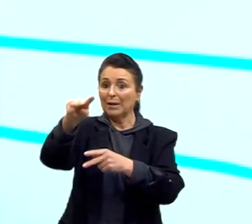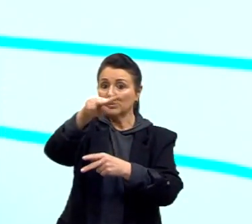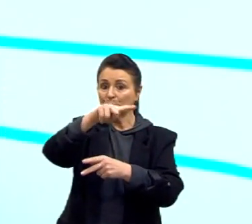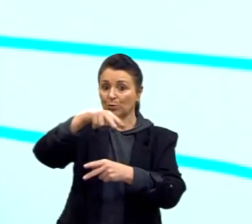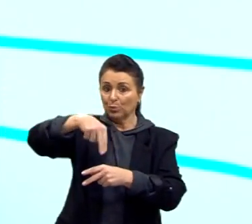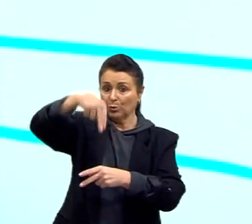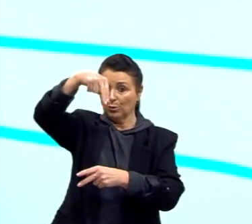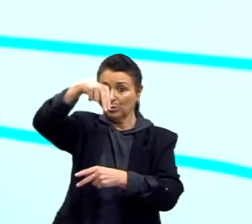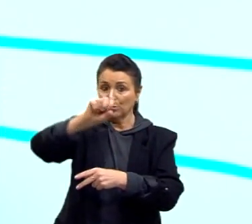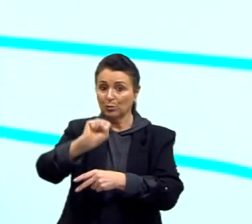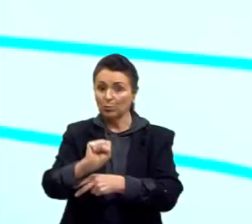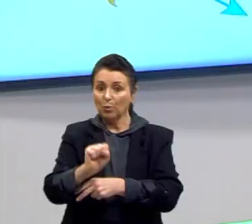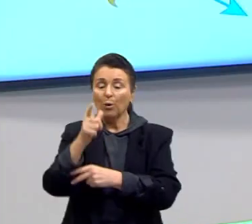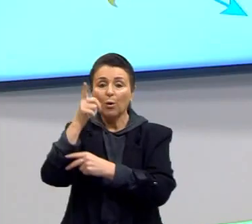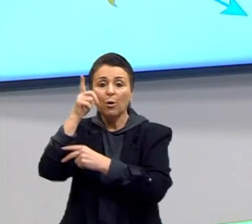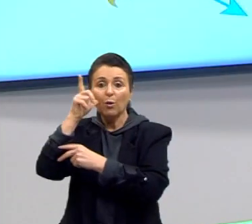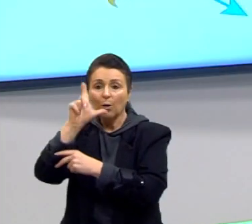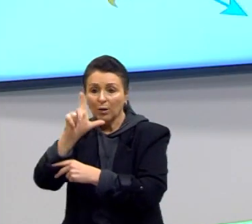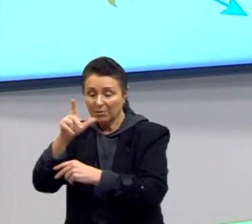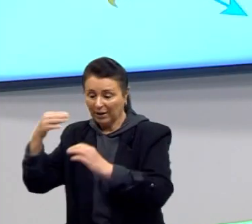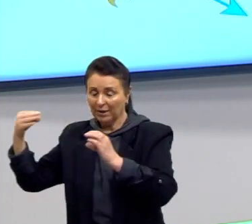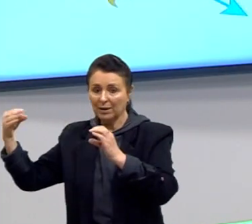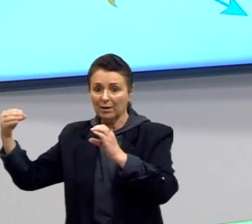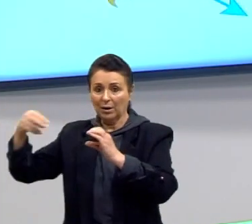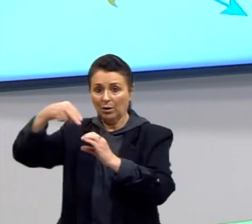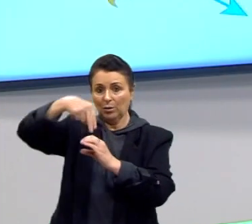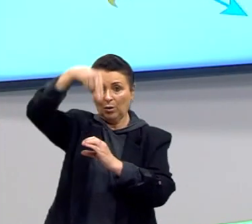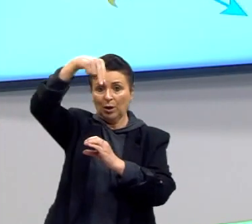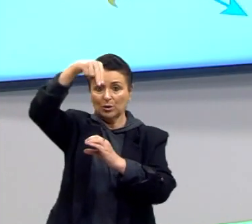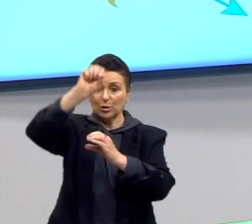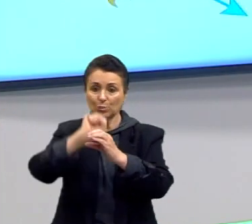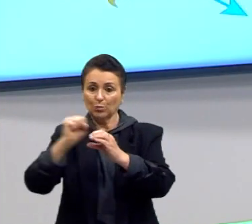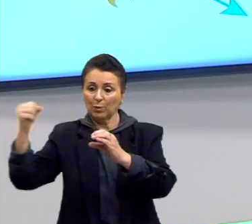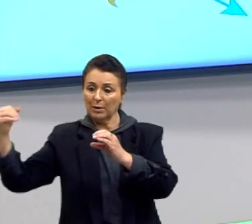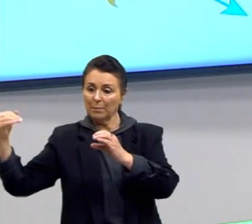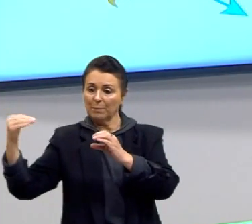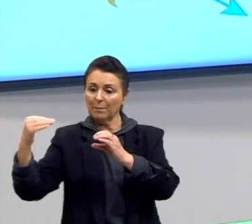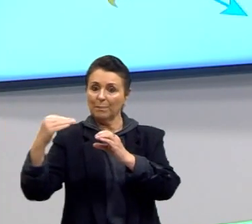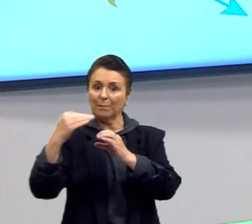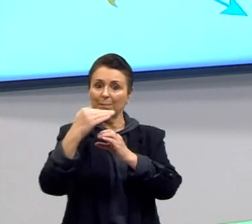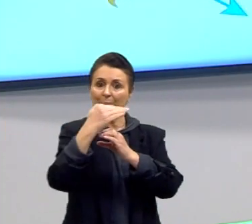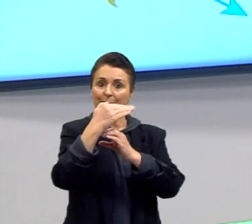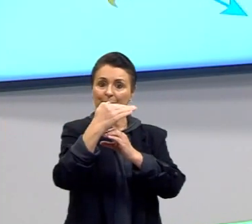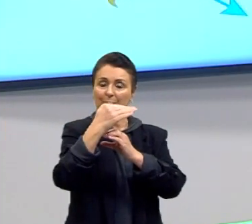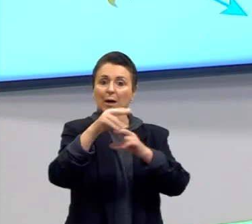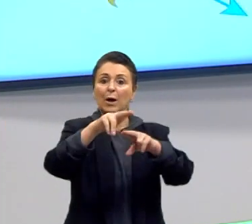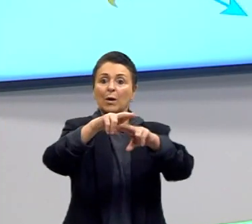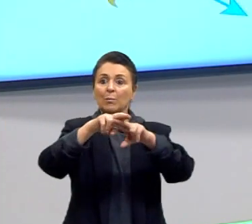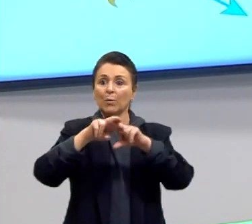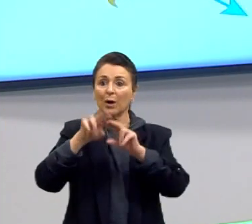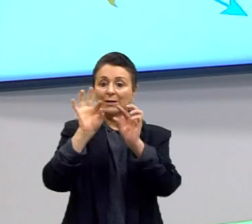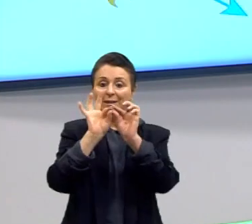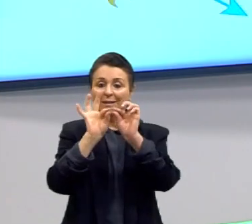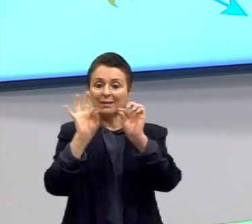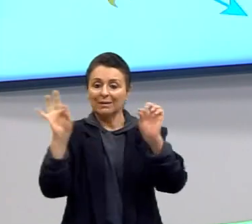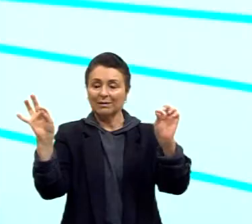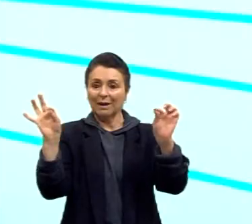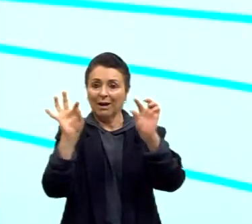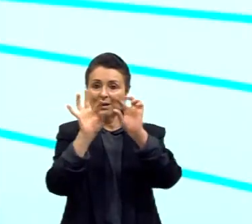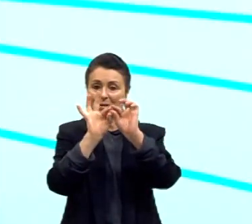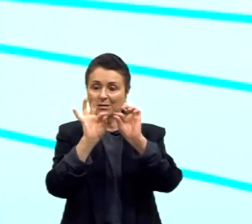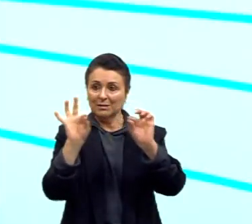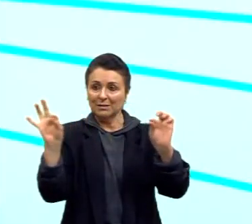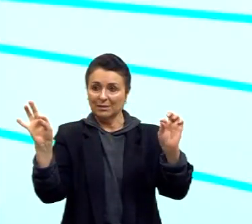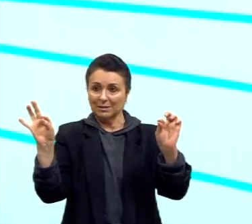e no sul ele consegue então ultrapassar porque aqui em decorrência das Linhas né como que as minhas